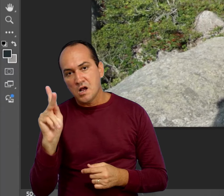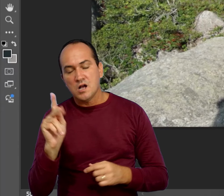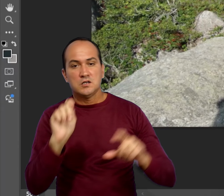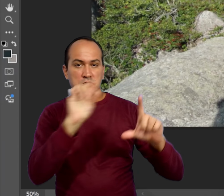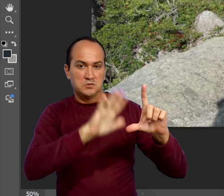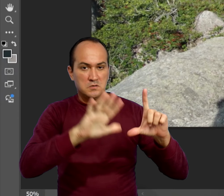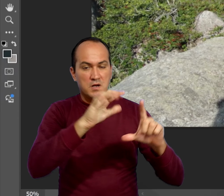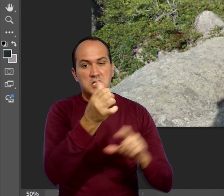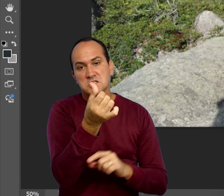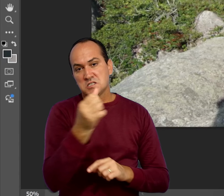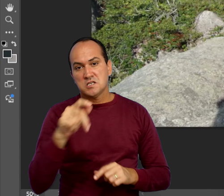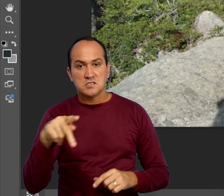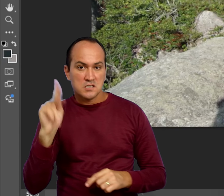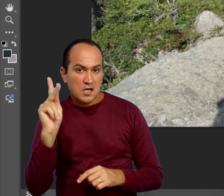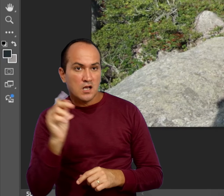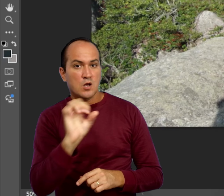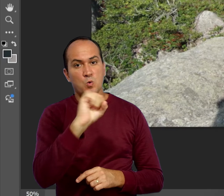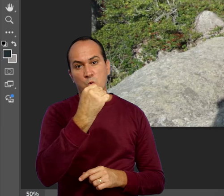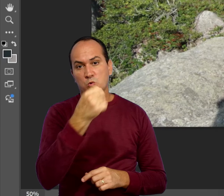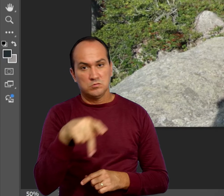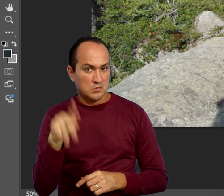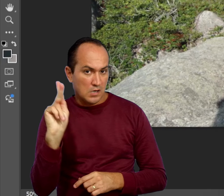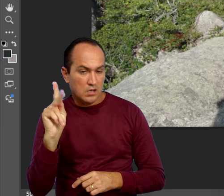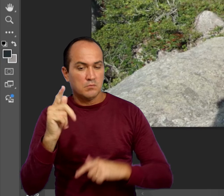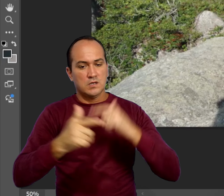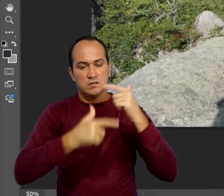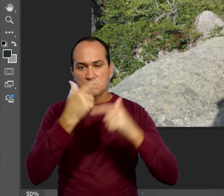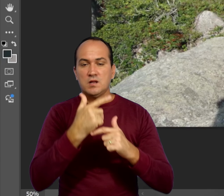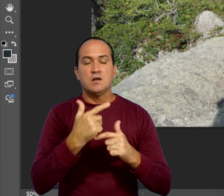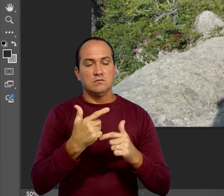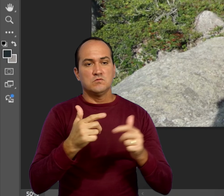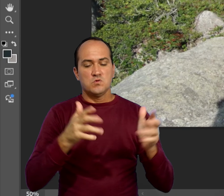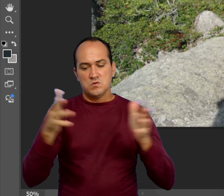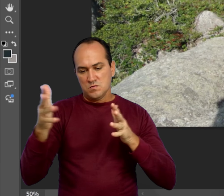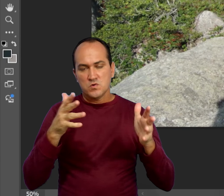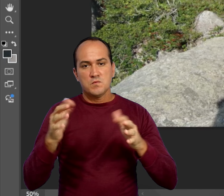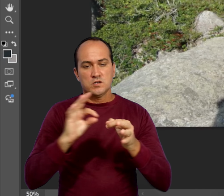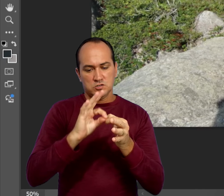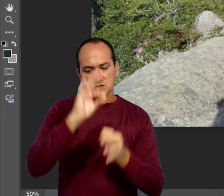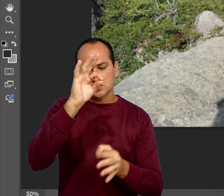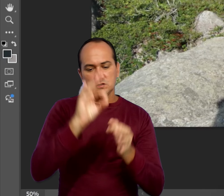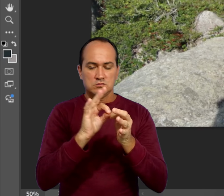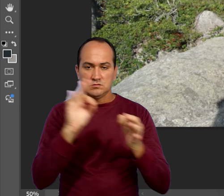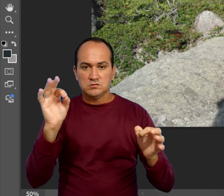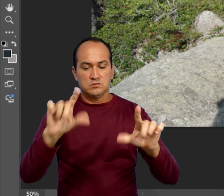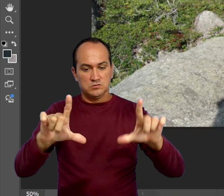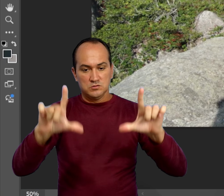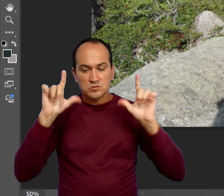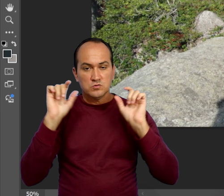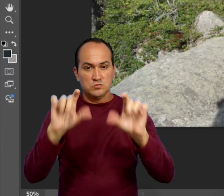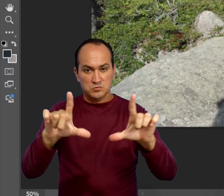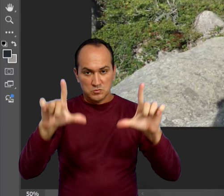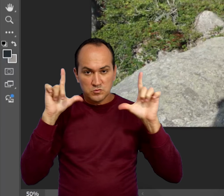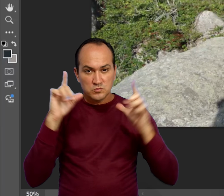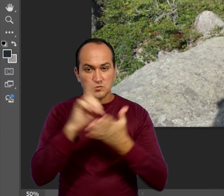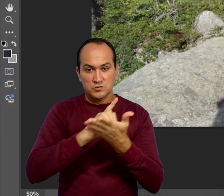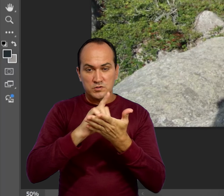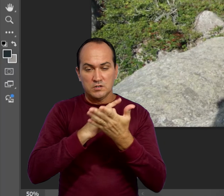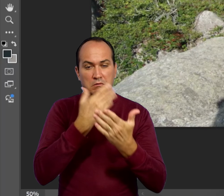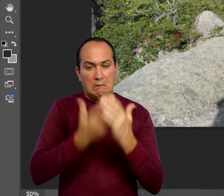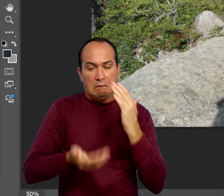imagem, por exemplo, de 6K, 8K, para você conseguir trabalhar com uma boa margem. E aí, se você precisar fazer um zoom